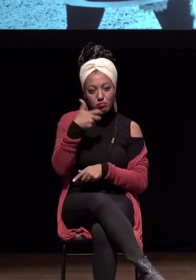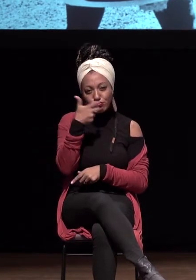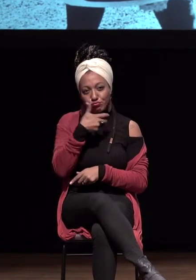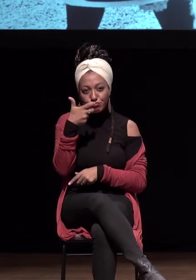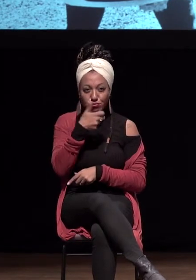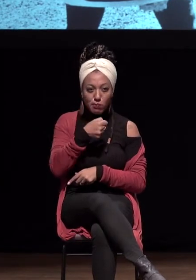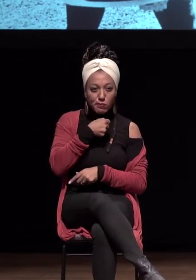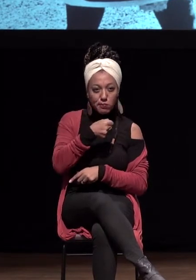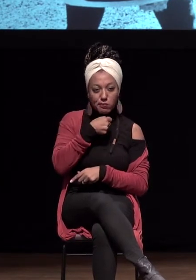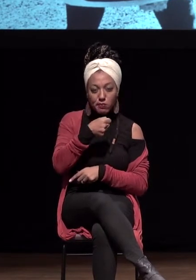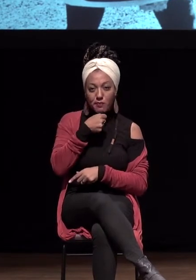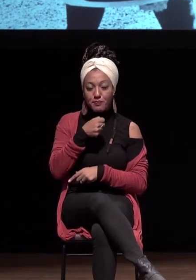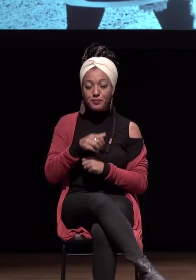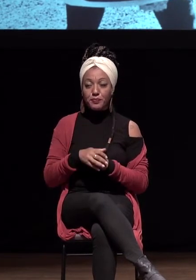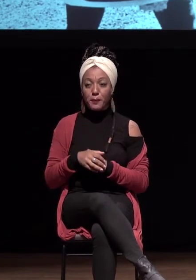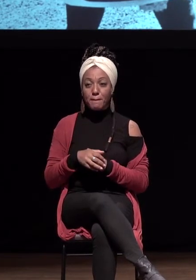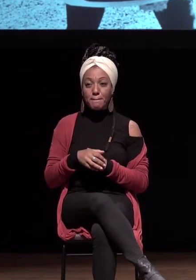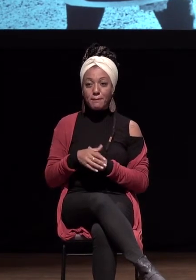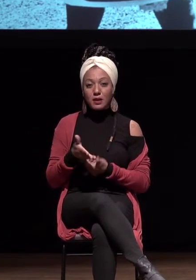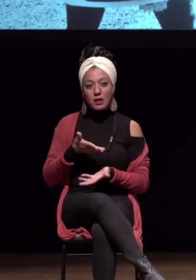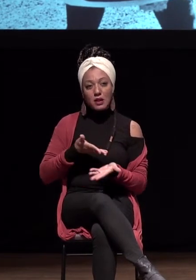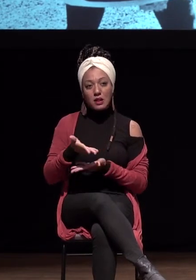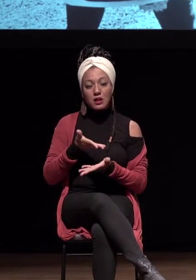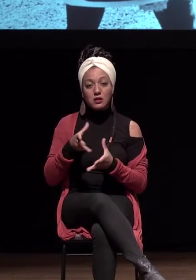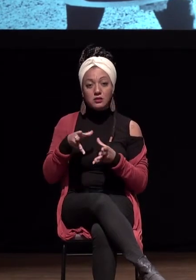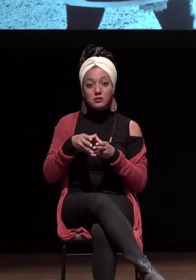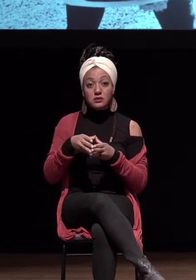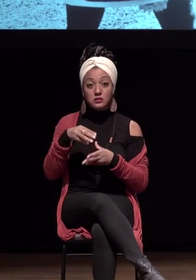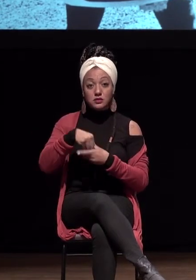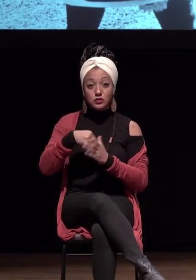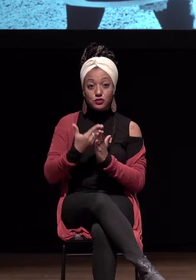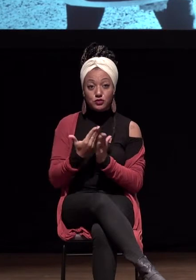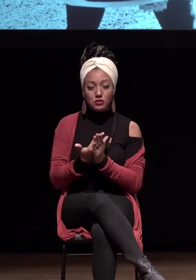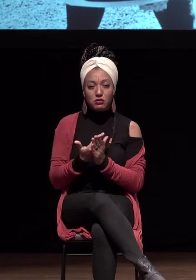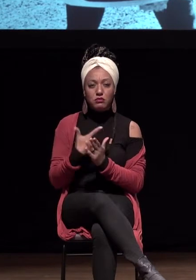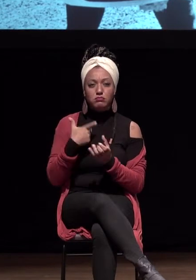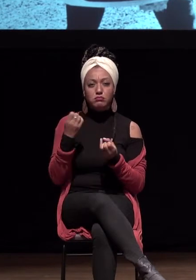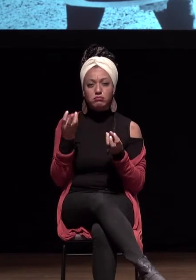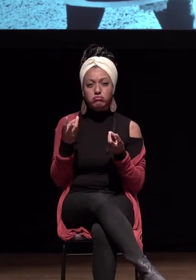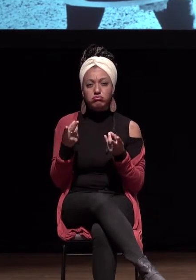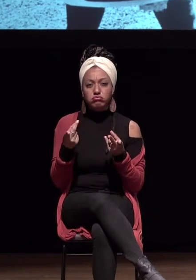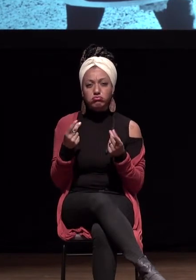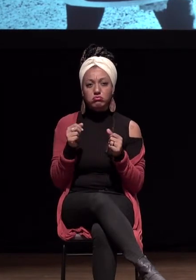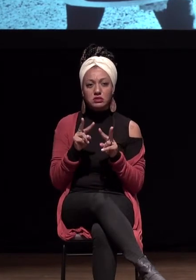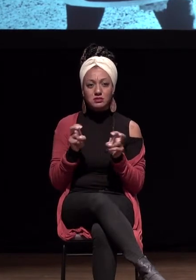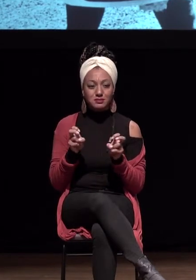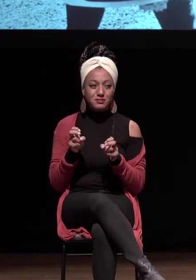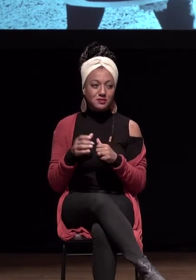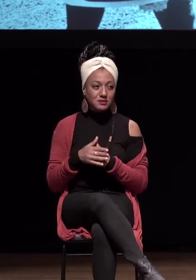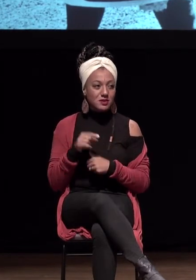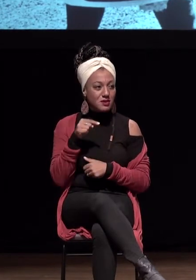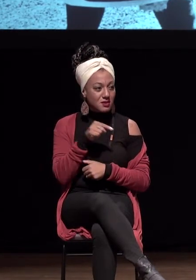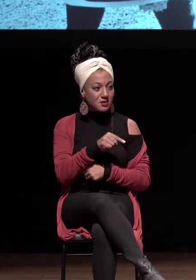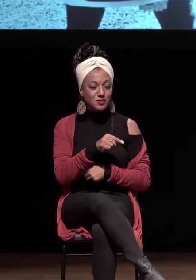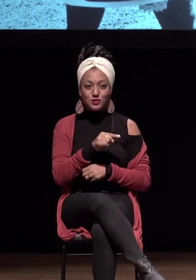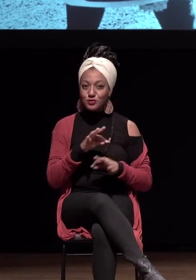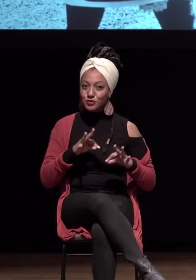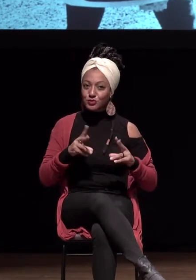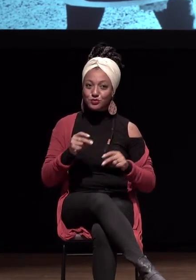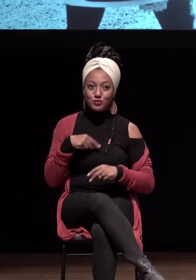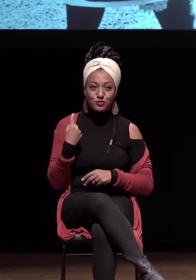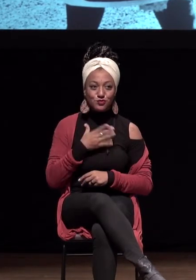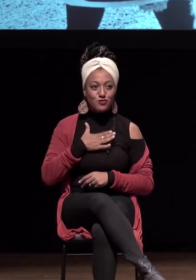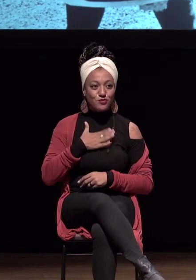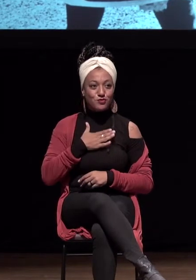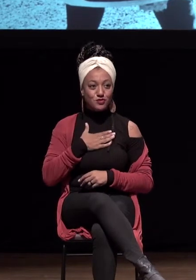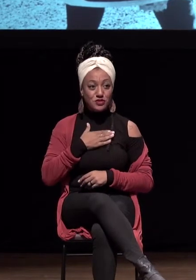eles. A gente falou de tudo isso. É por aí, gente. É tudo nosso. E,